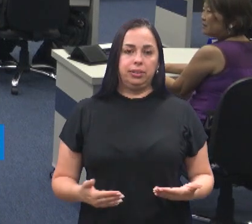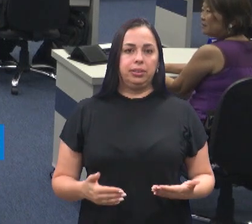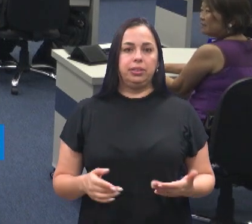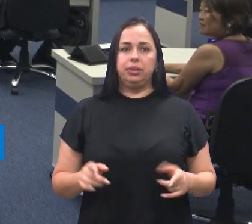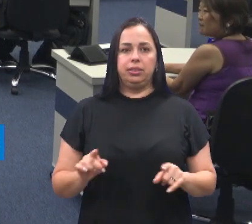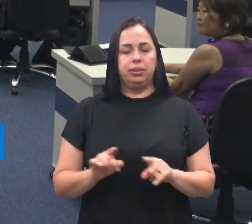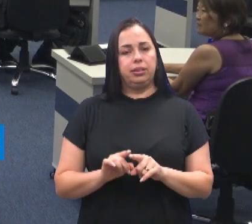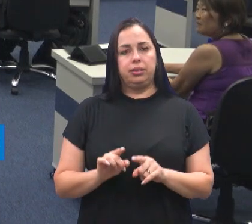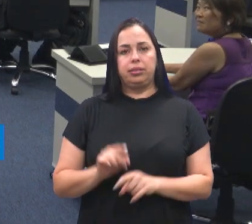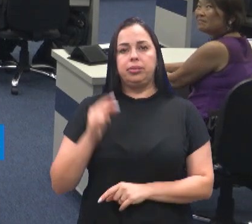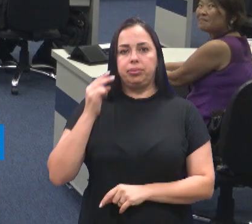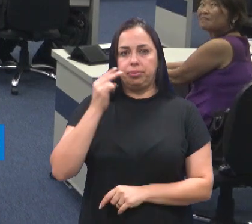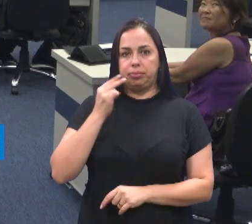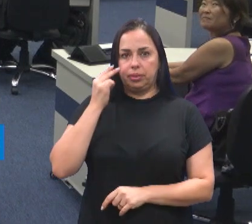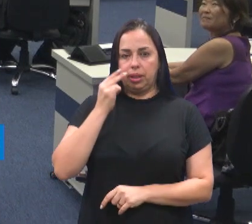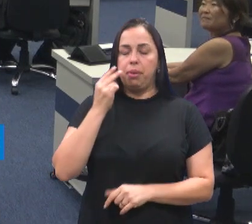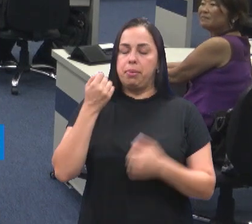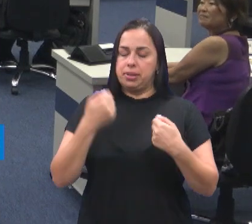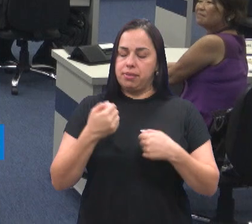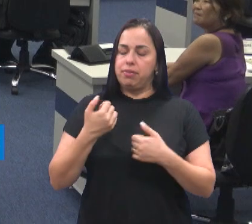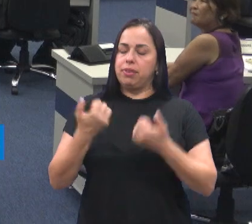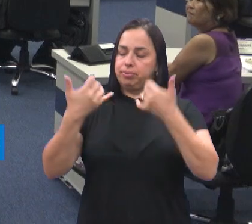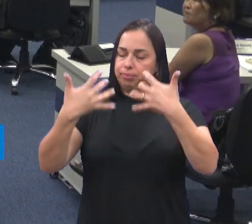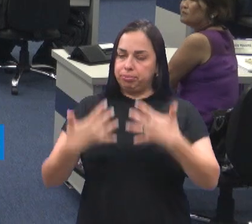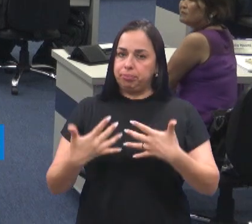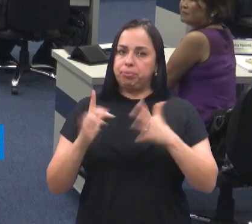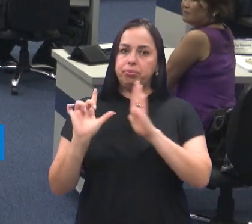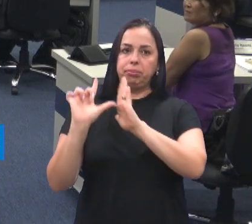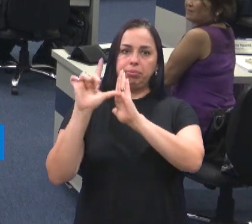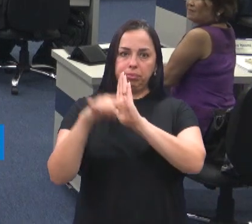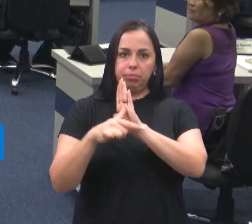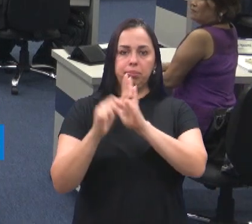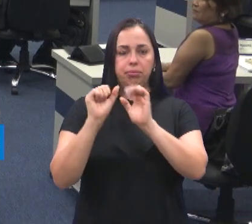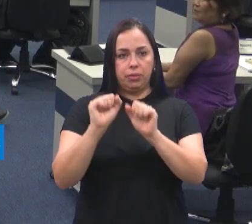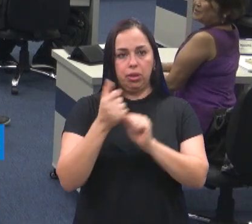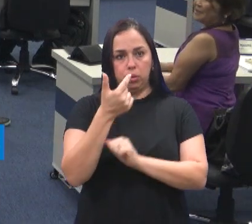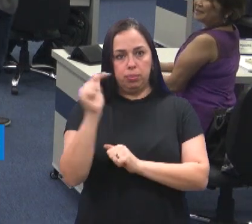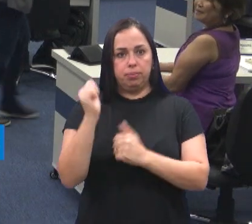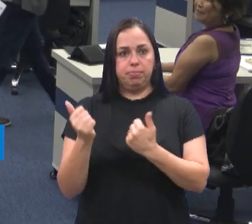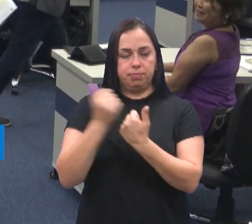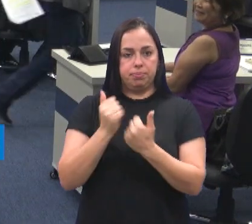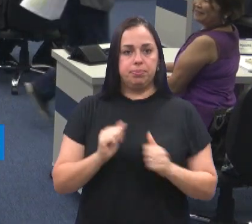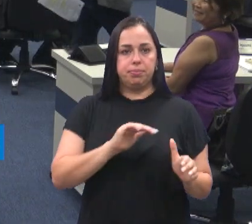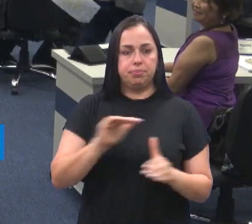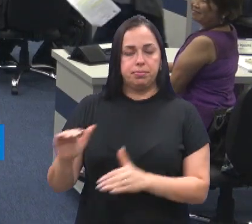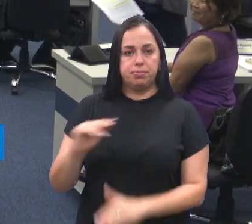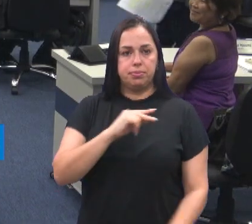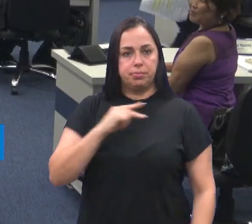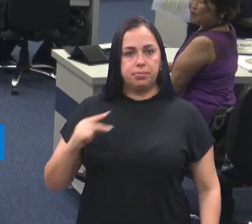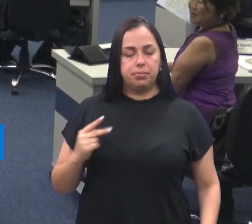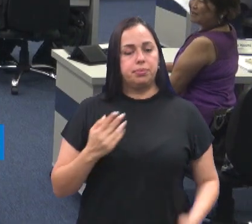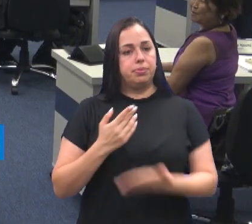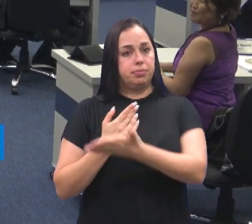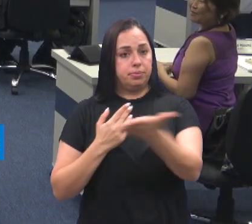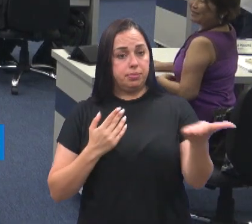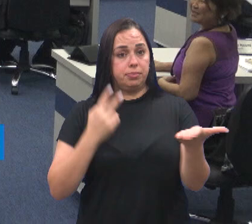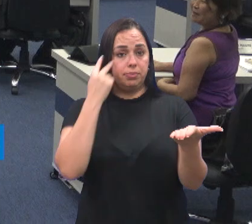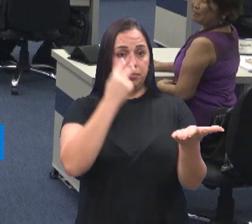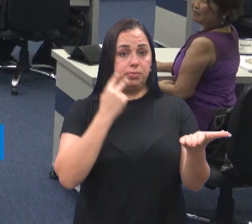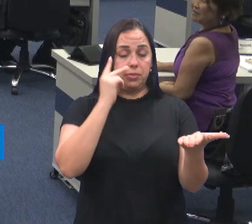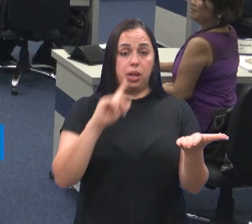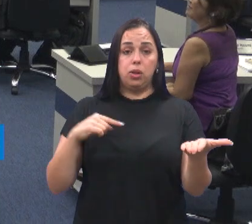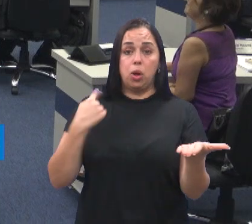têm que falar agora, vereador. Depois, Vossa Excelência vai ter a palavra. Senhor presidente, senhores vereadores, nós